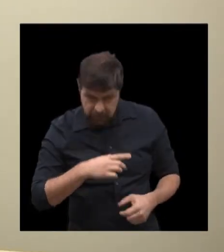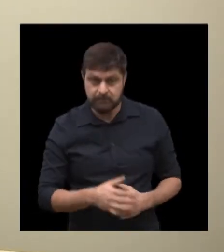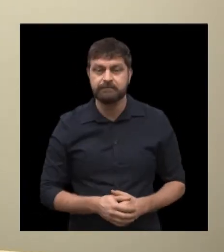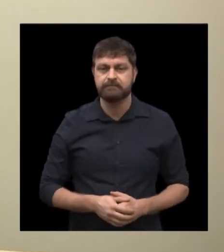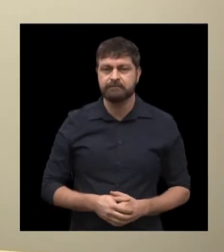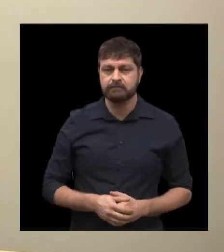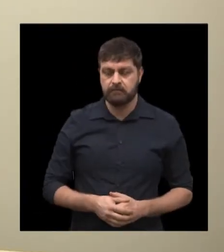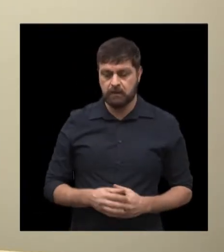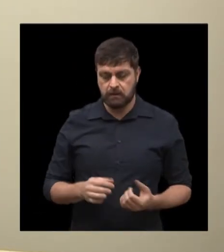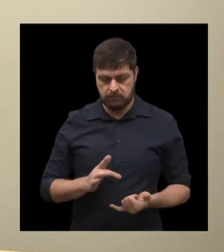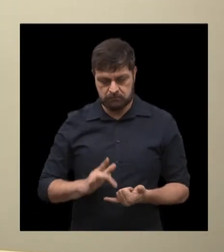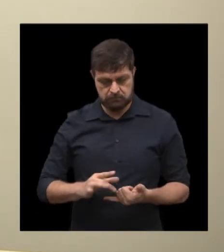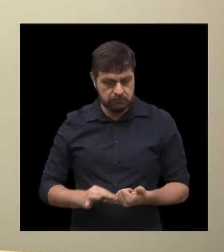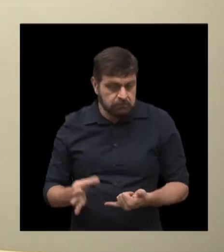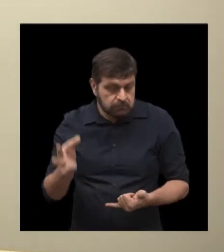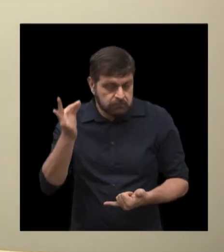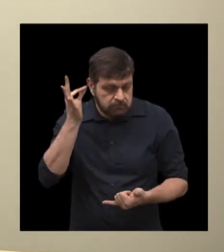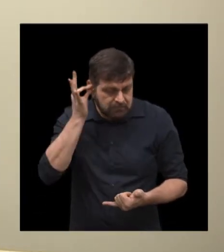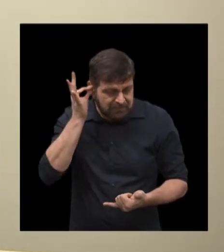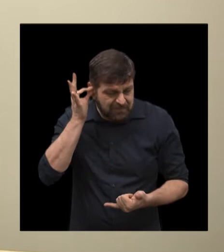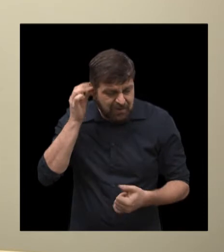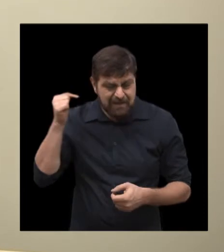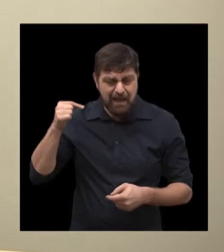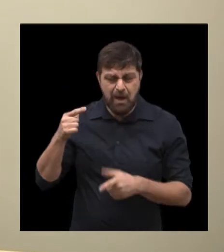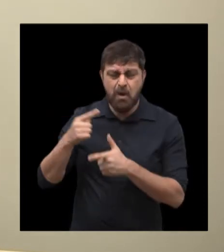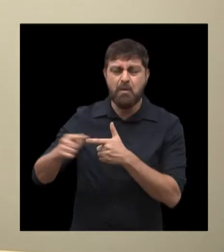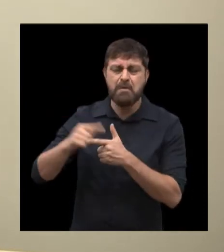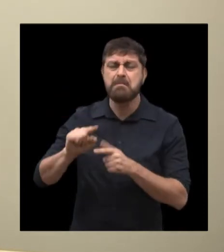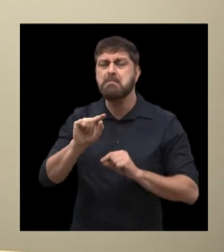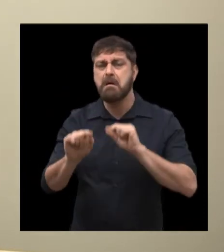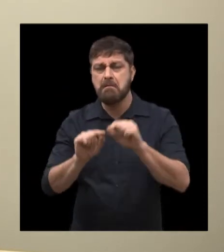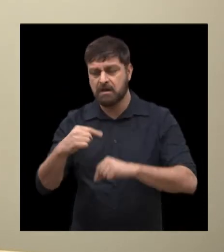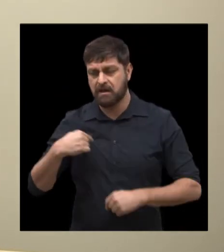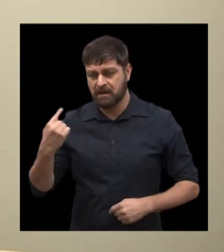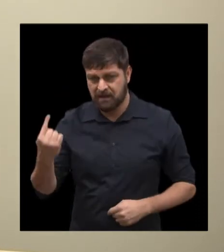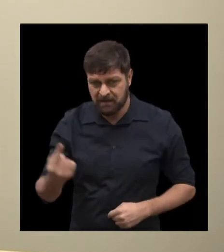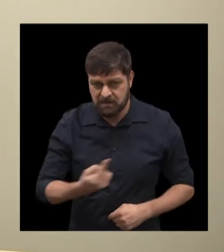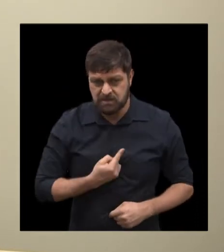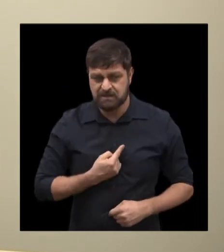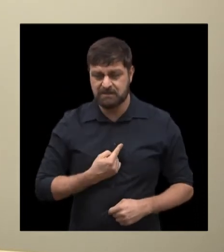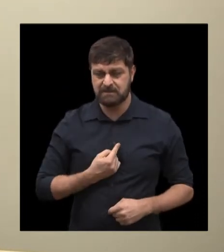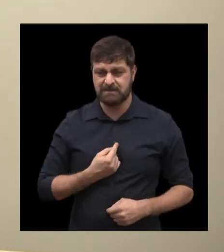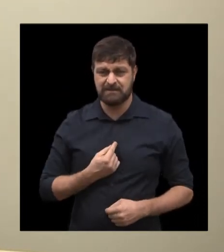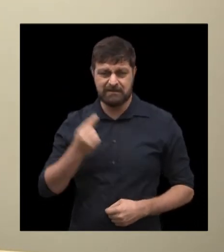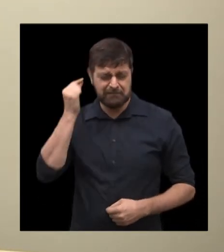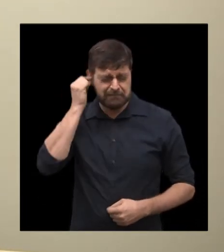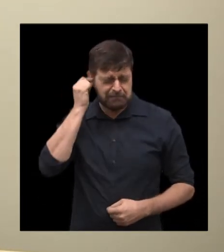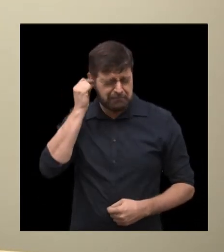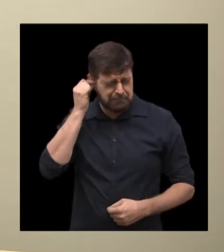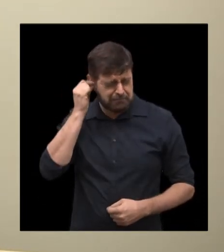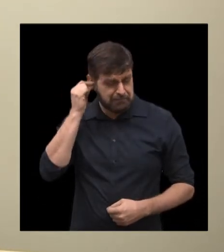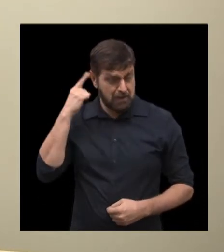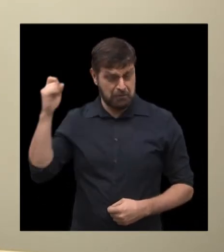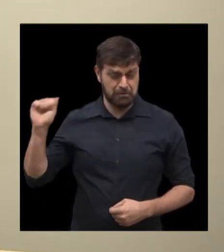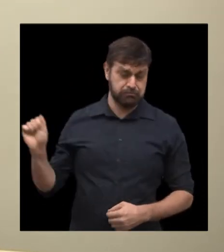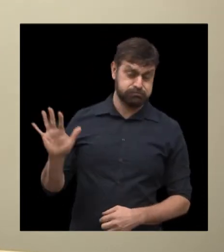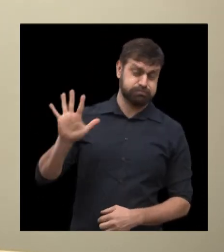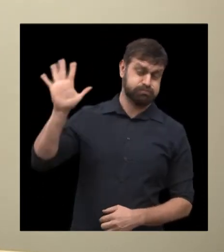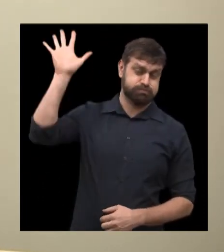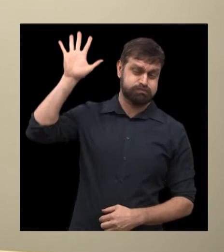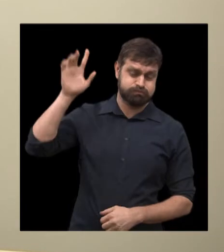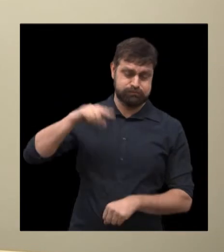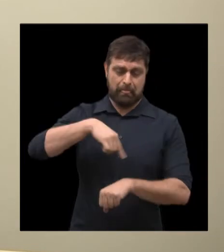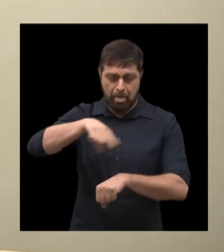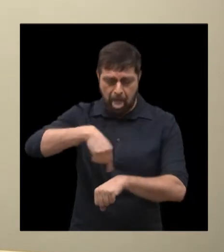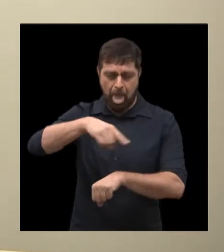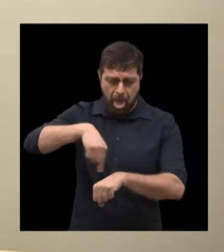Vamos lá. O fone de ouvido, o grande problema dele é que a gente use num volume alto por muito tempo. Como o